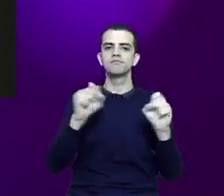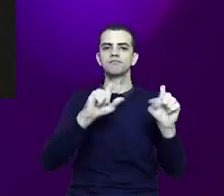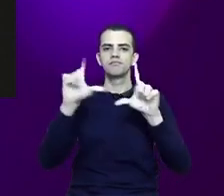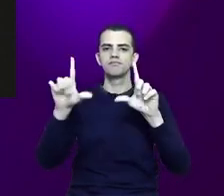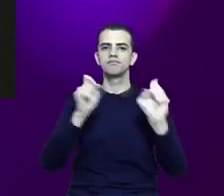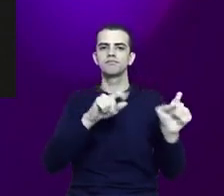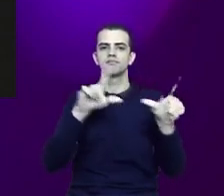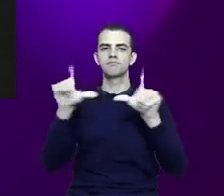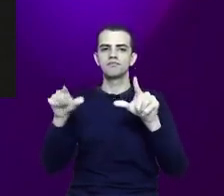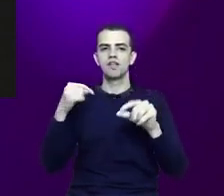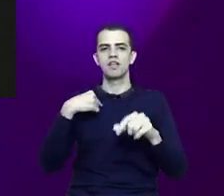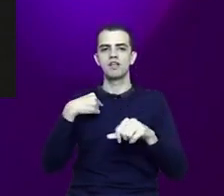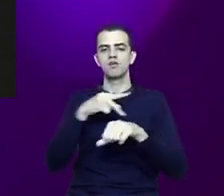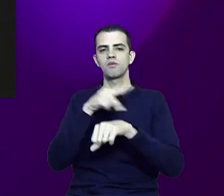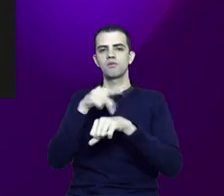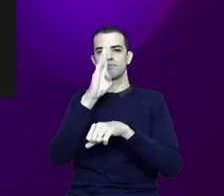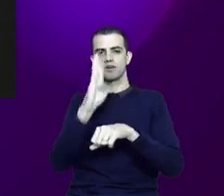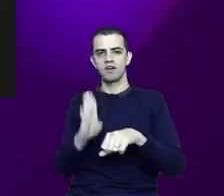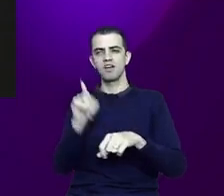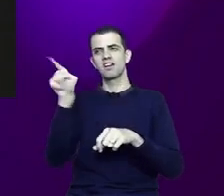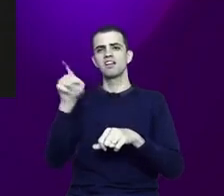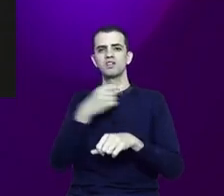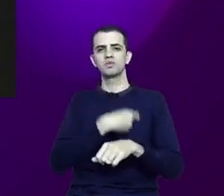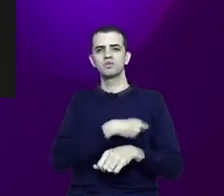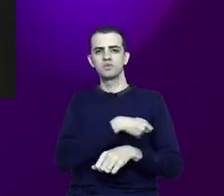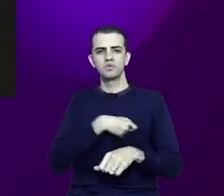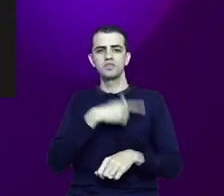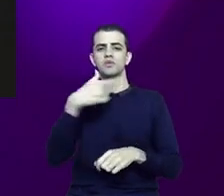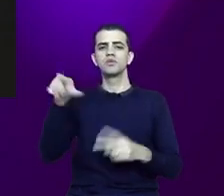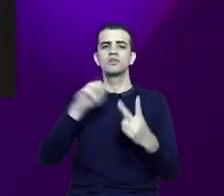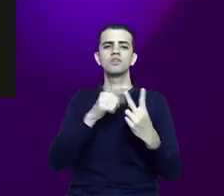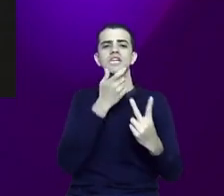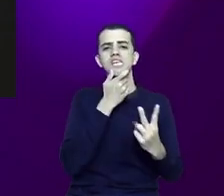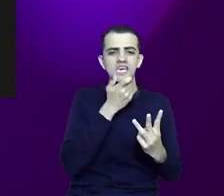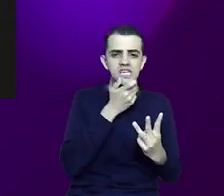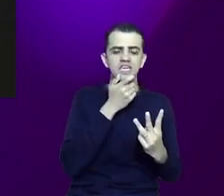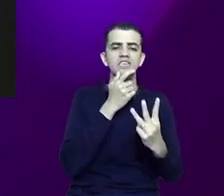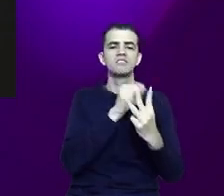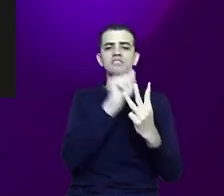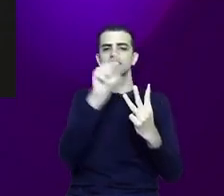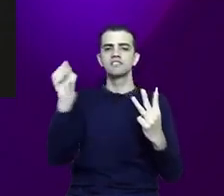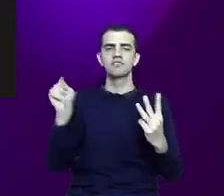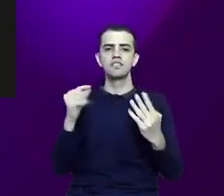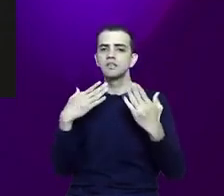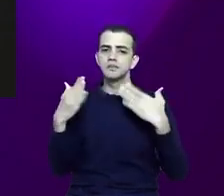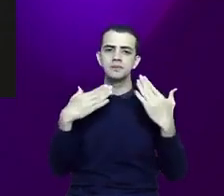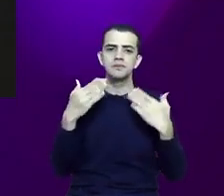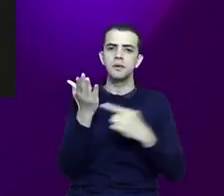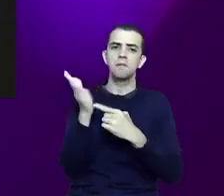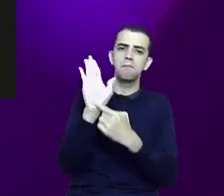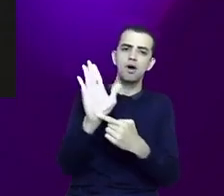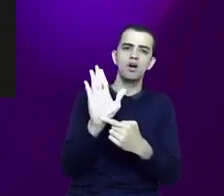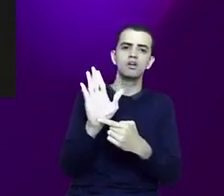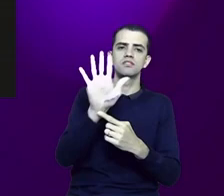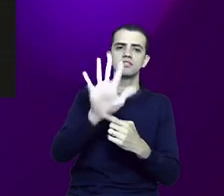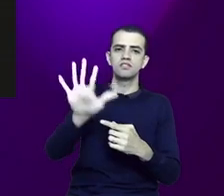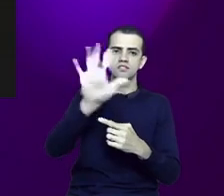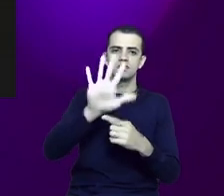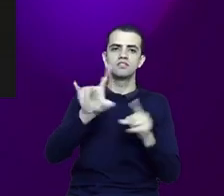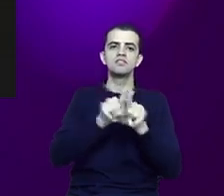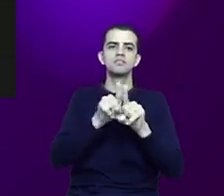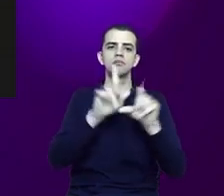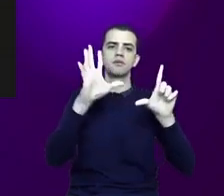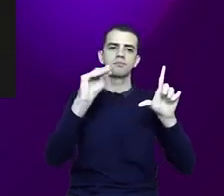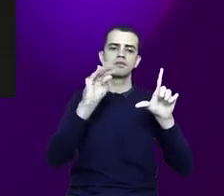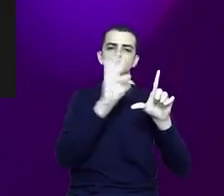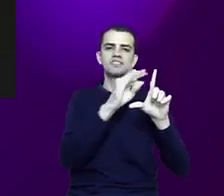no Brasil, um colega na Suíça, um colega na Inglaterra, com modelos 3D, com imagens de tomografia, com imagens de discussão,